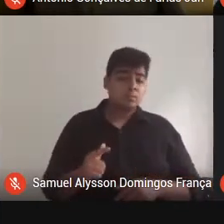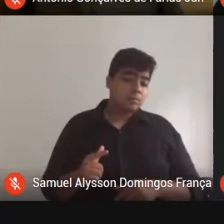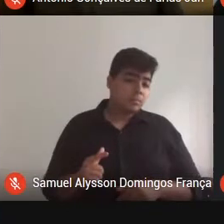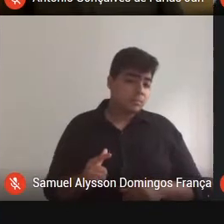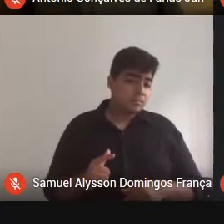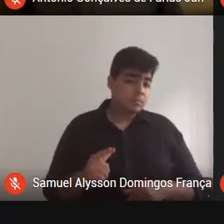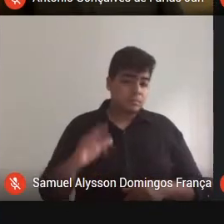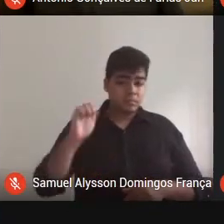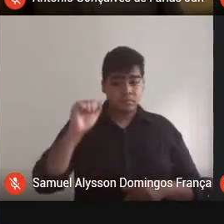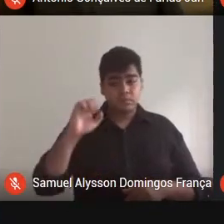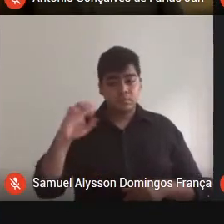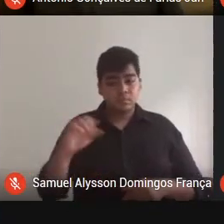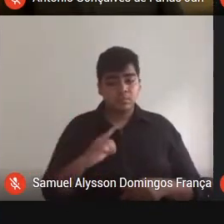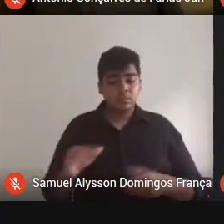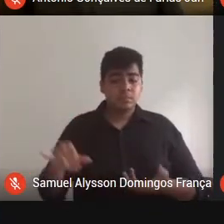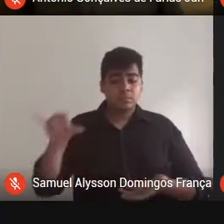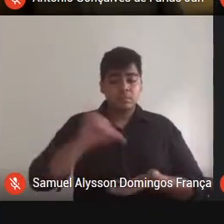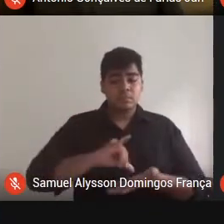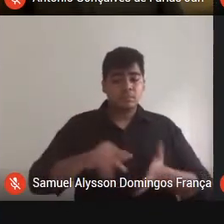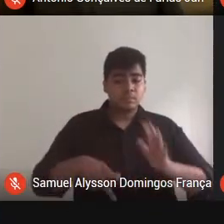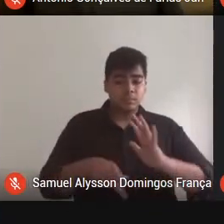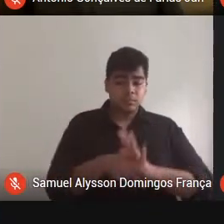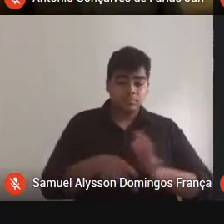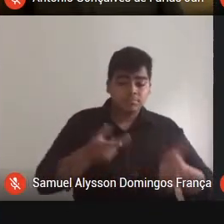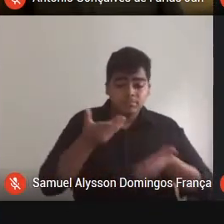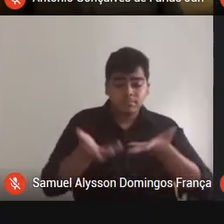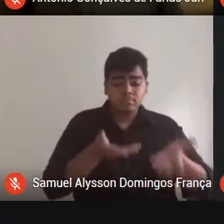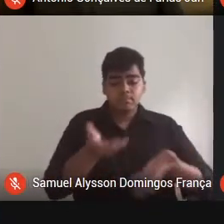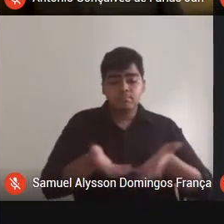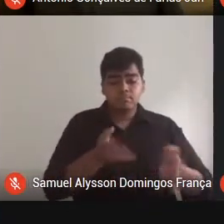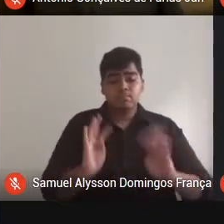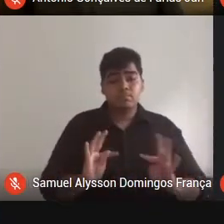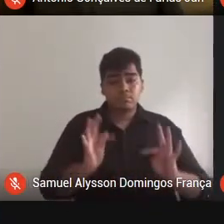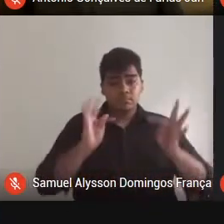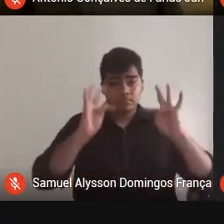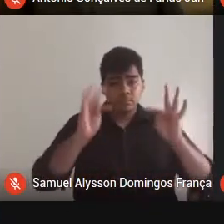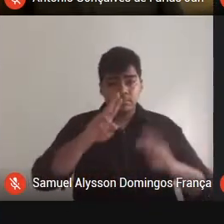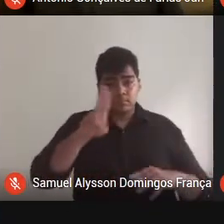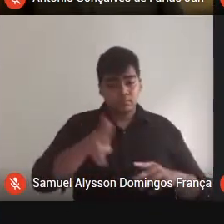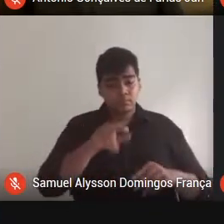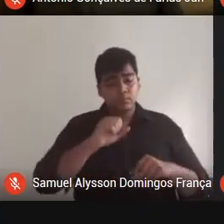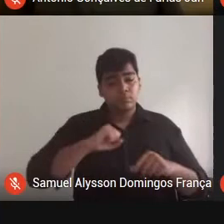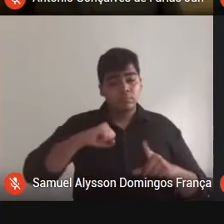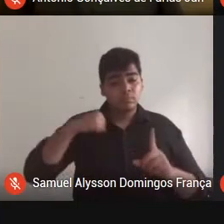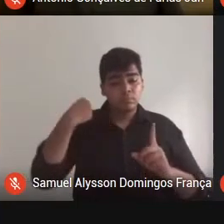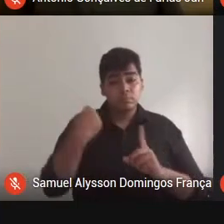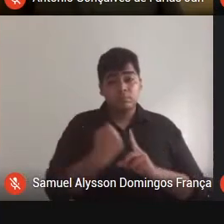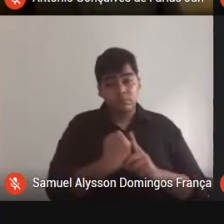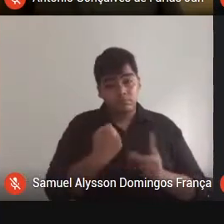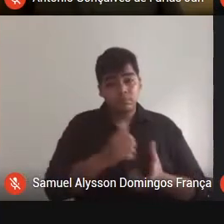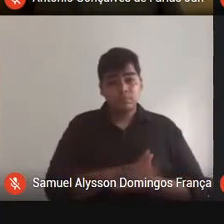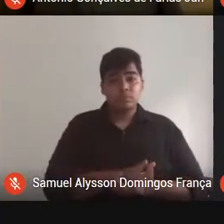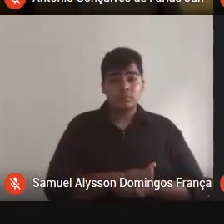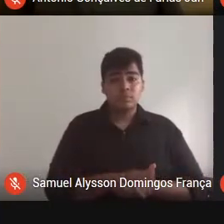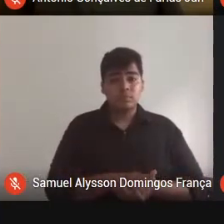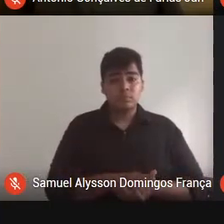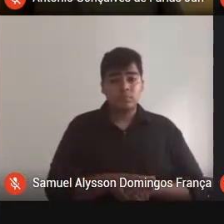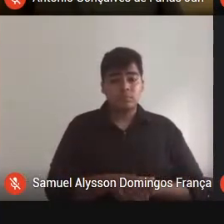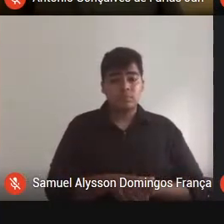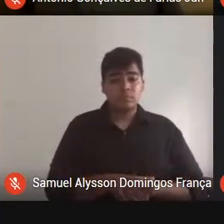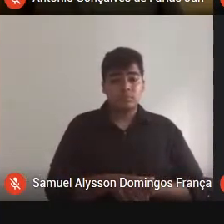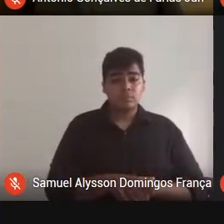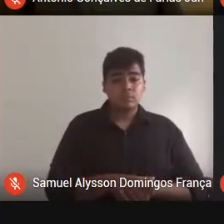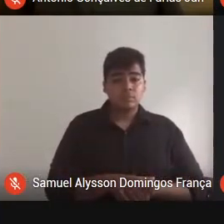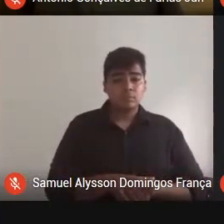de Assessoria Comunitária a Tecnologias de Utilidades Sociais, né, são as iniciais, e a função